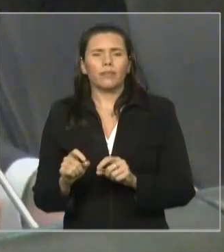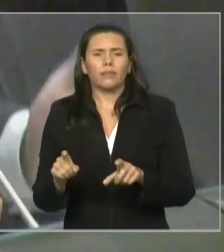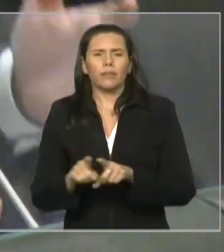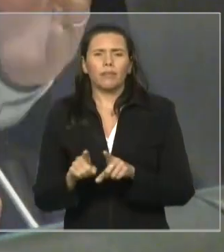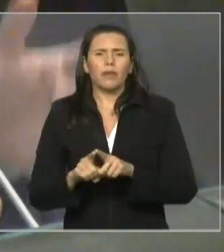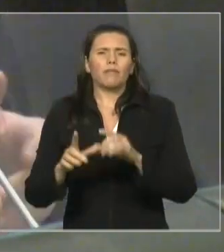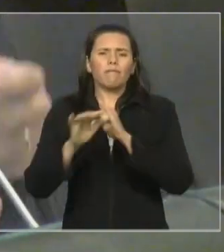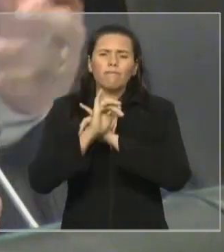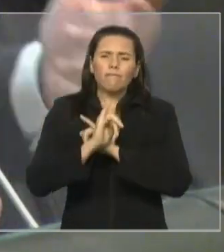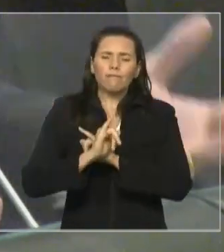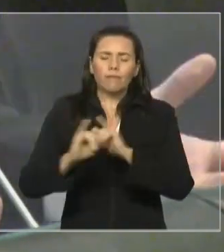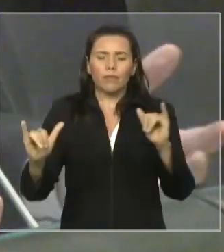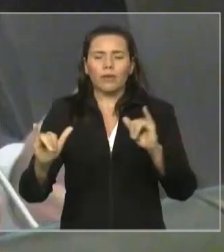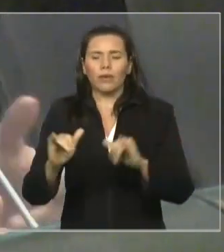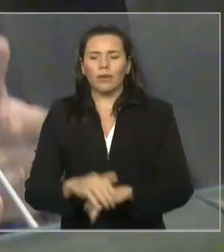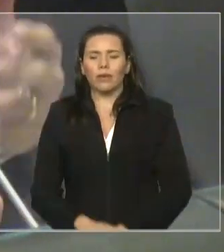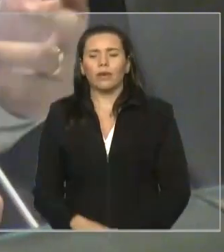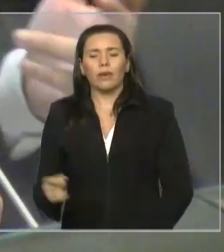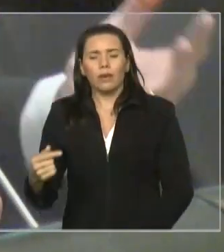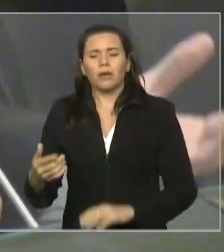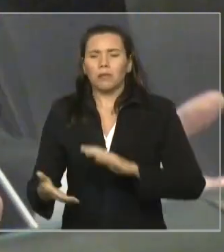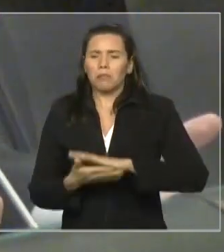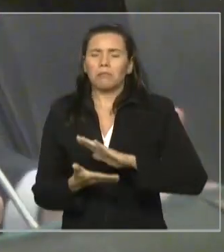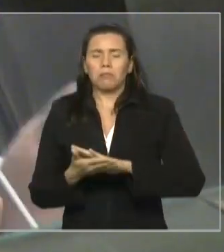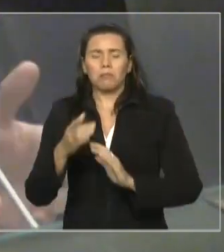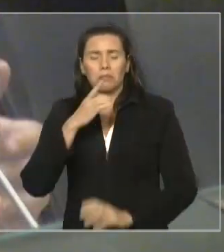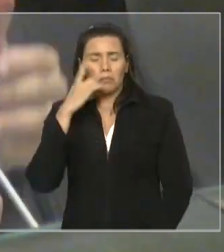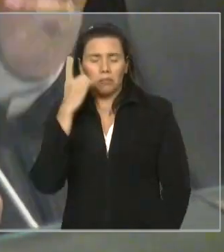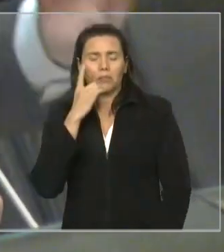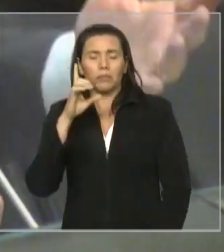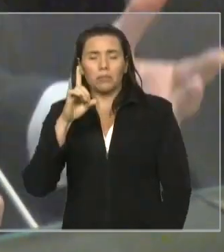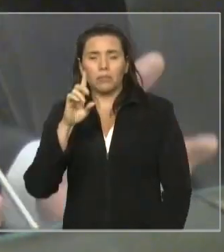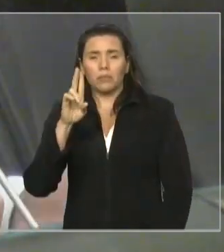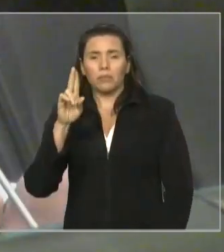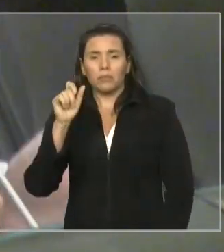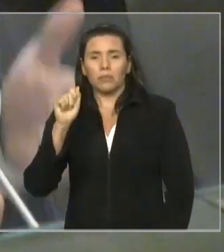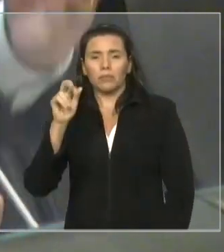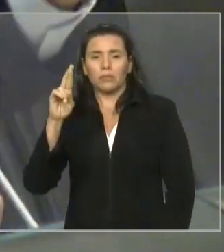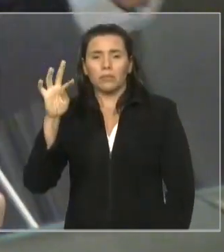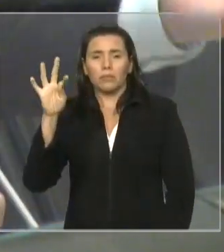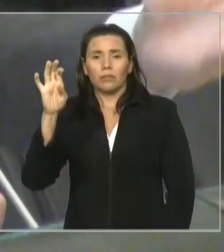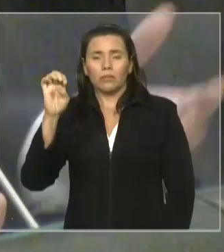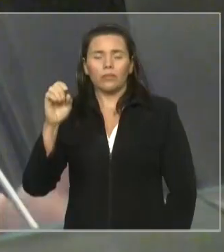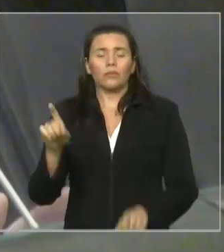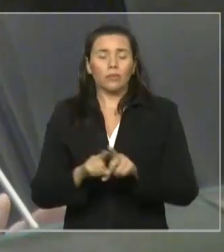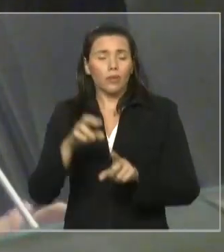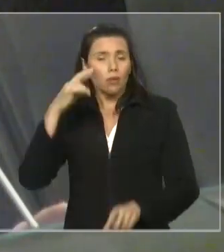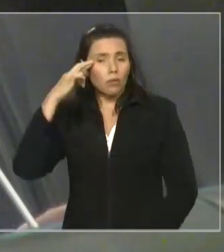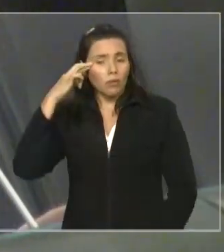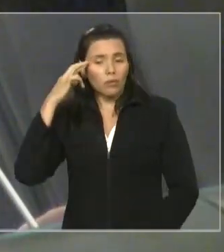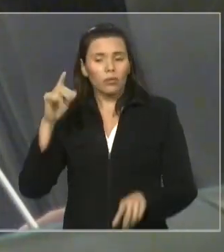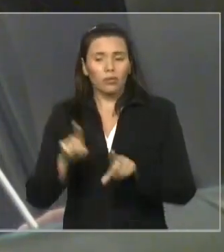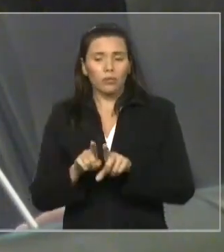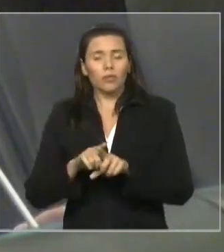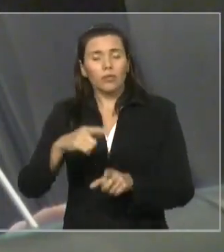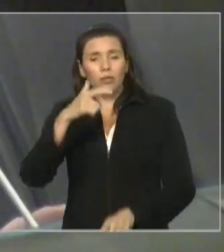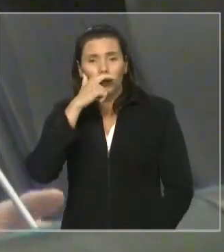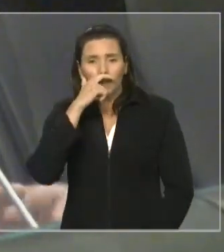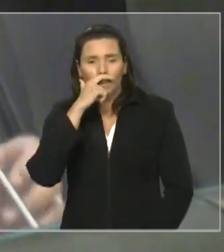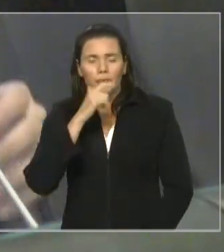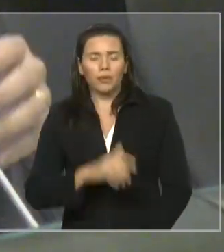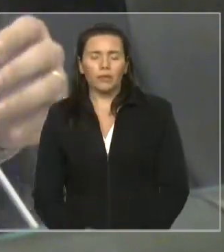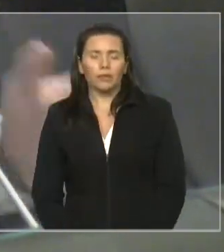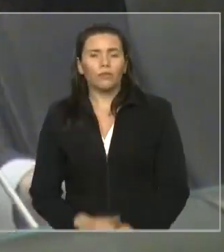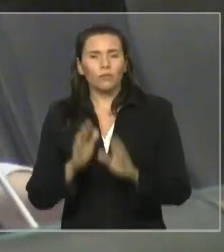bandeiras levantadas como o deputado Duarte, o deputado Roberto Costa, o trabalho do deputado César Pires, o seu trabalho nessa questão da causa